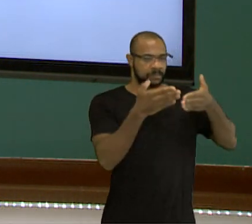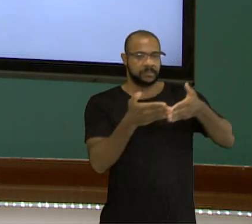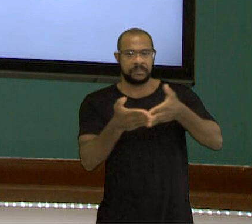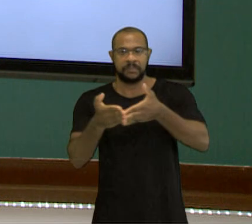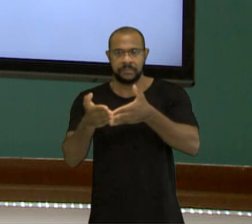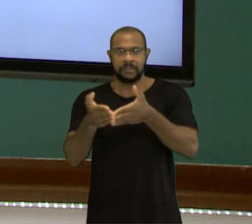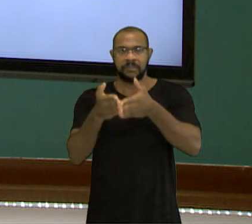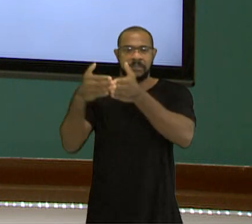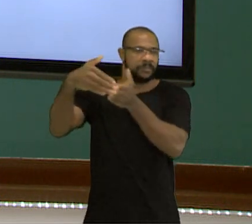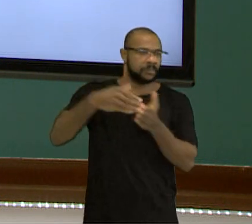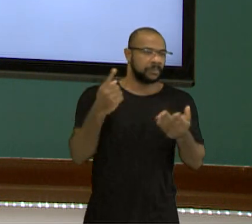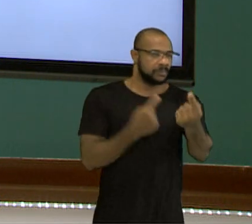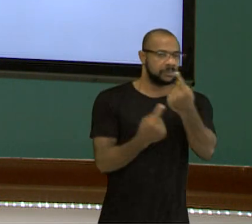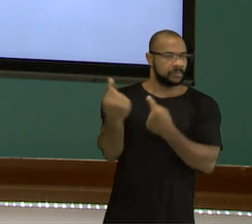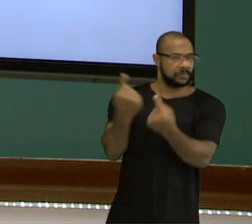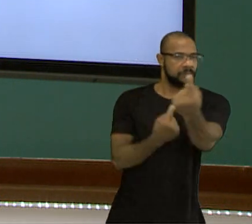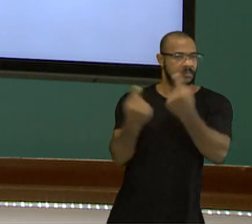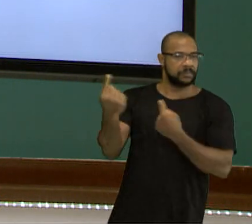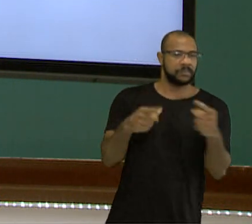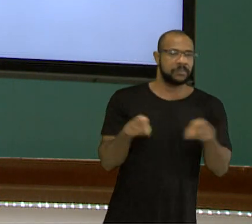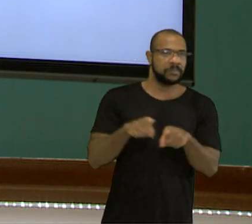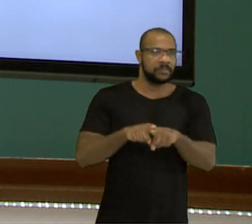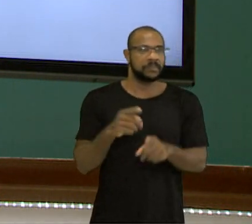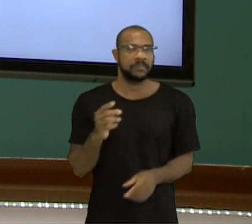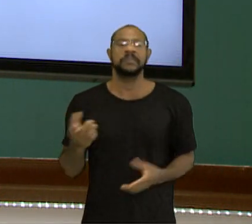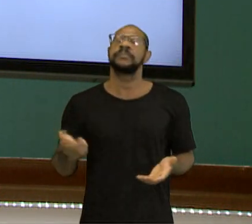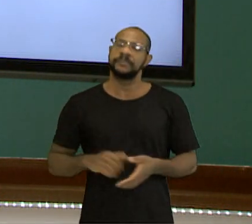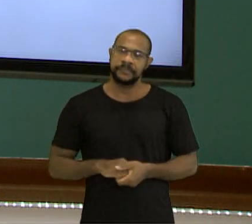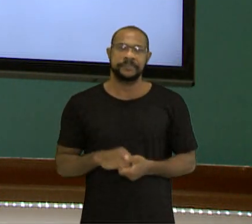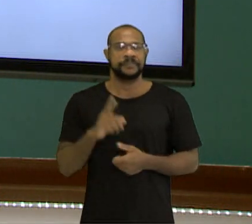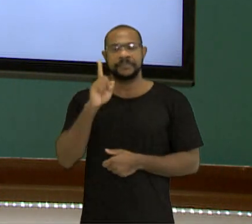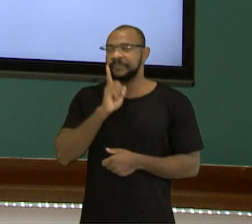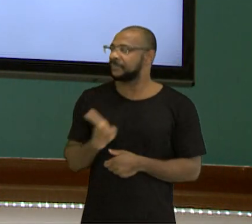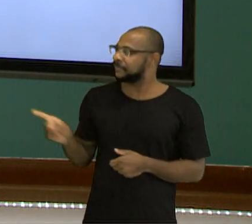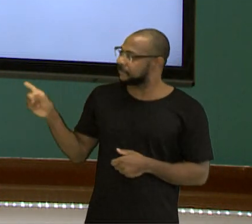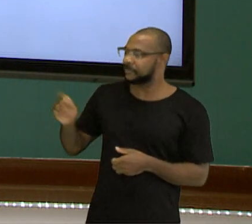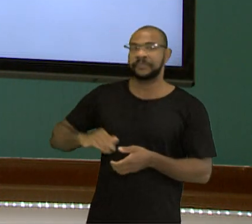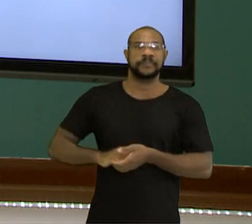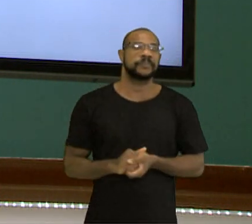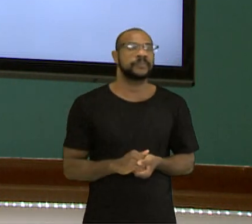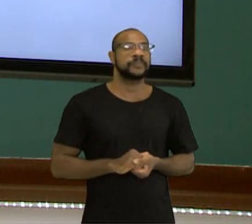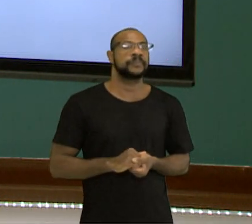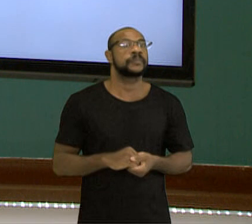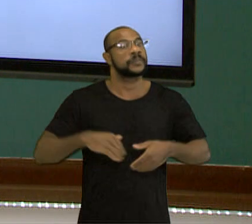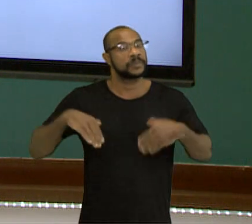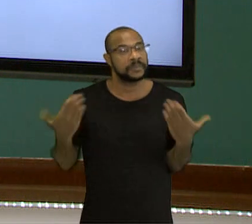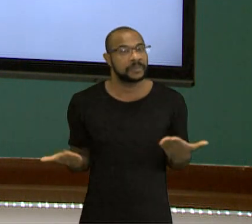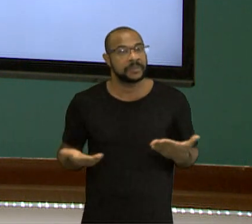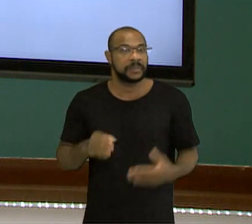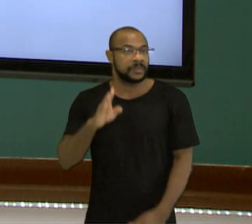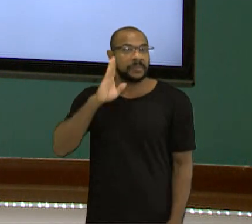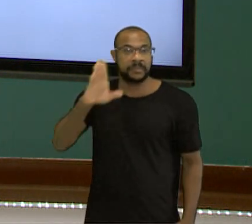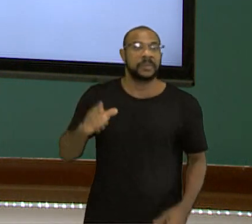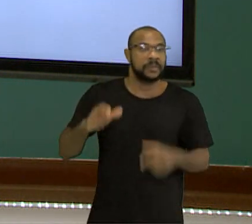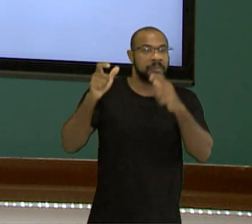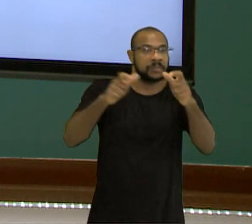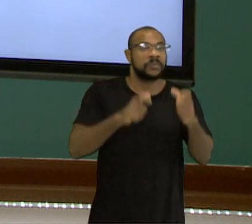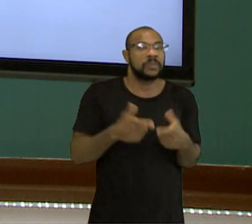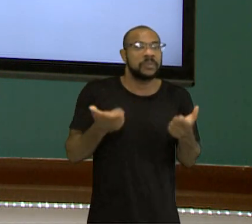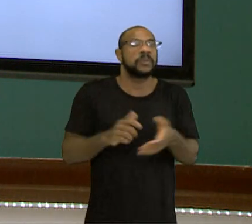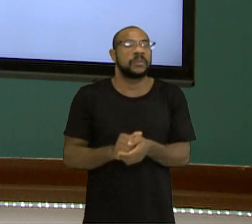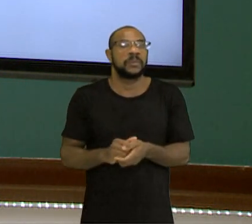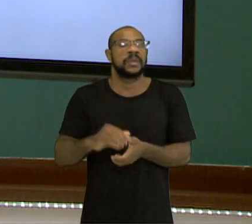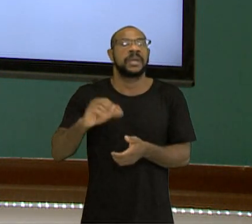garantia que houvesse uma menor mortalidade entre esses escravos que estavam sendo transportados para o Brasil. Então, os principais portos de saída,